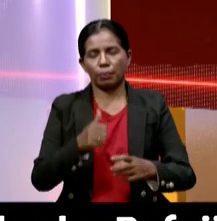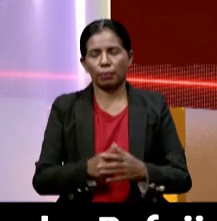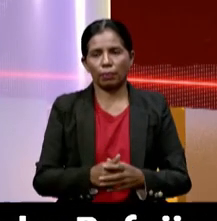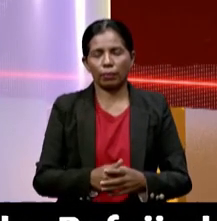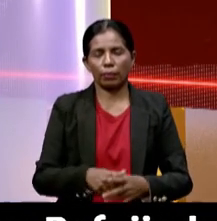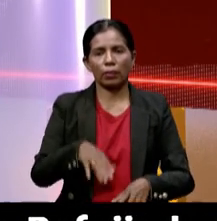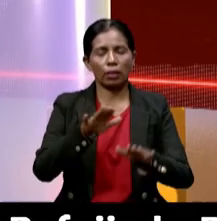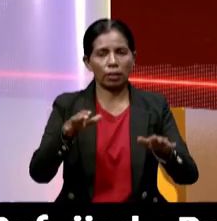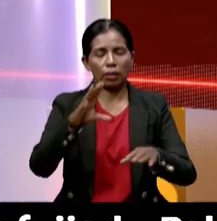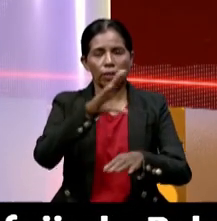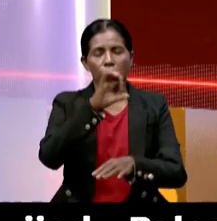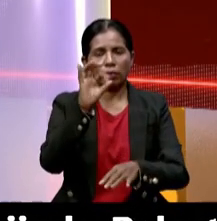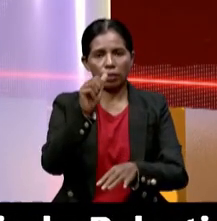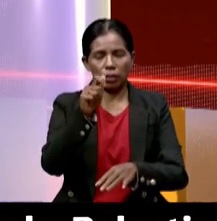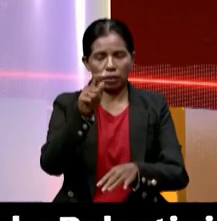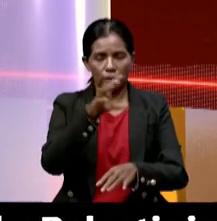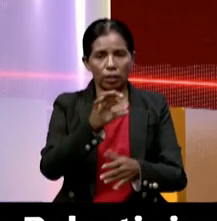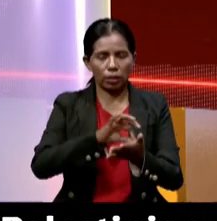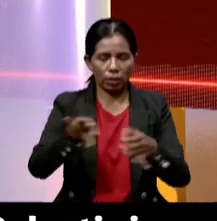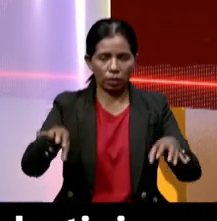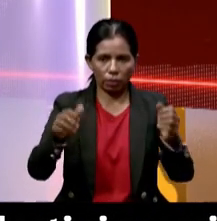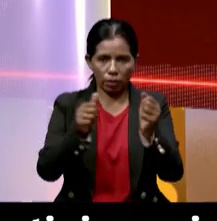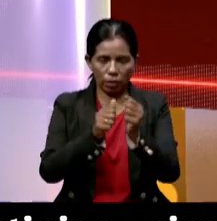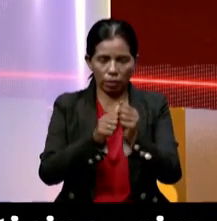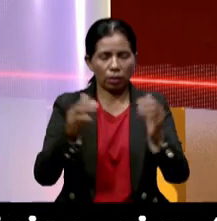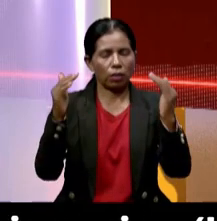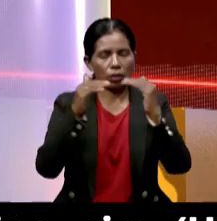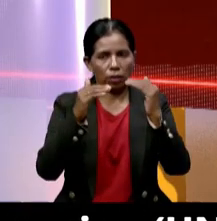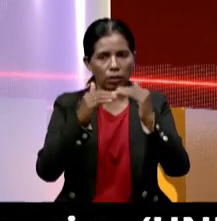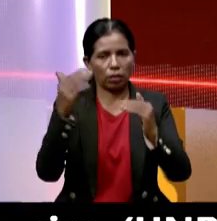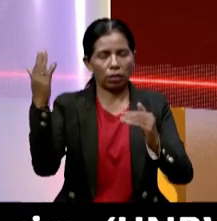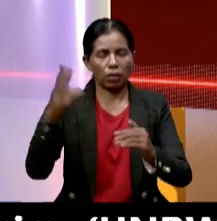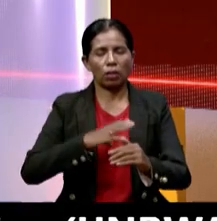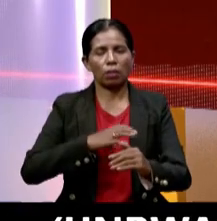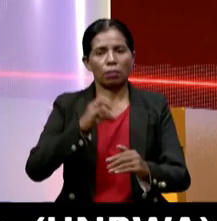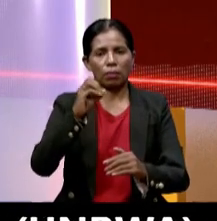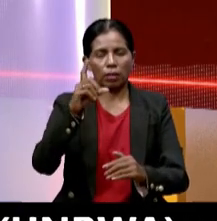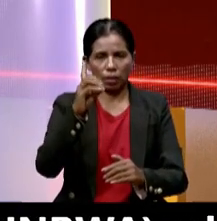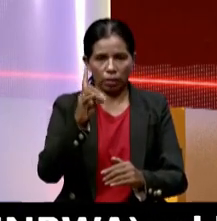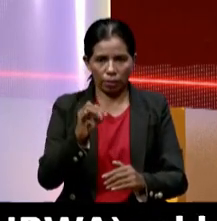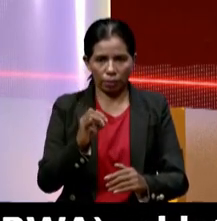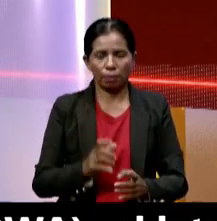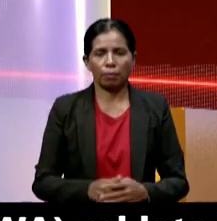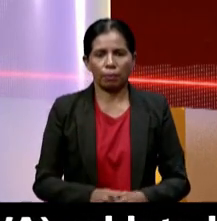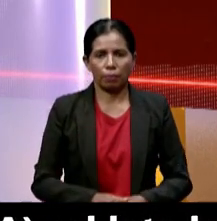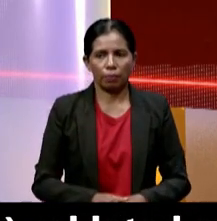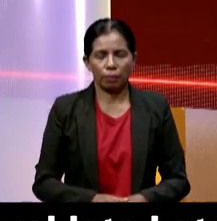child fund Timor Leste sina cordo ho indi kay pe ya meeting room child fund Kolmera Dili.